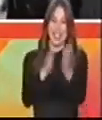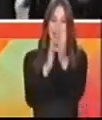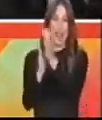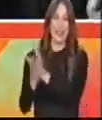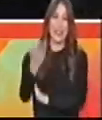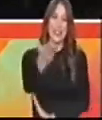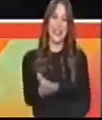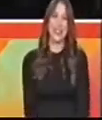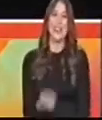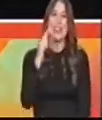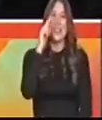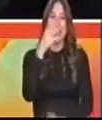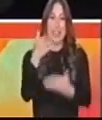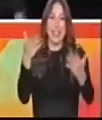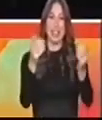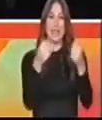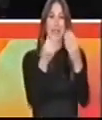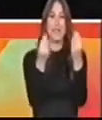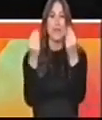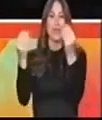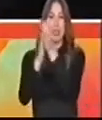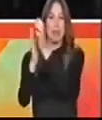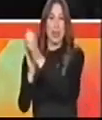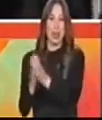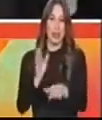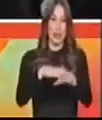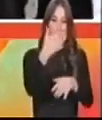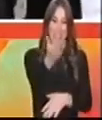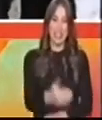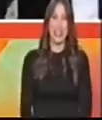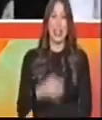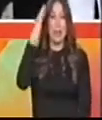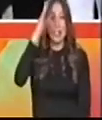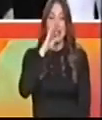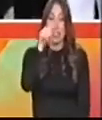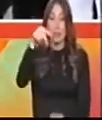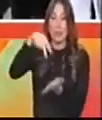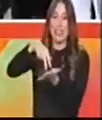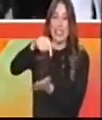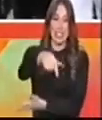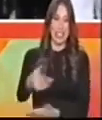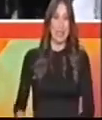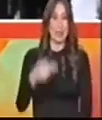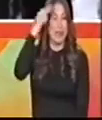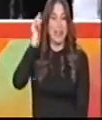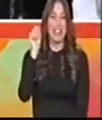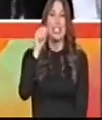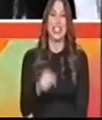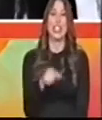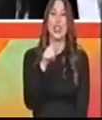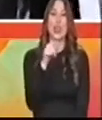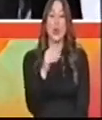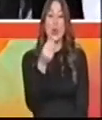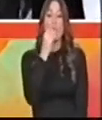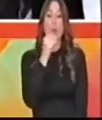Olha aqui, todos estes aplausos são para ti. Imagina se aqui estivesses. Penafiel. Comias castanhas, bebias vinho, olha,